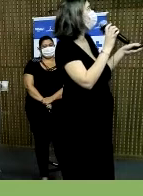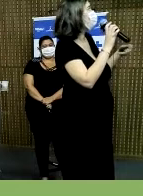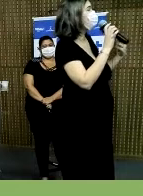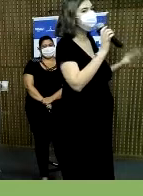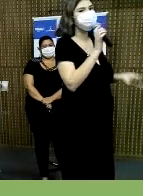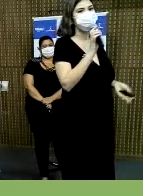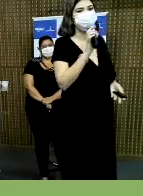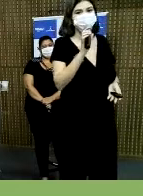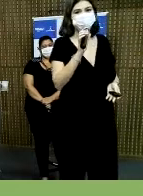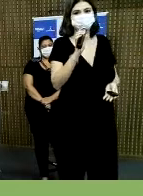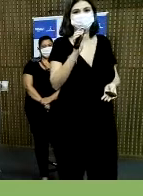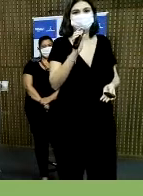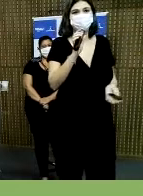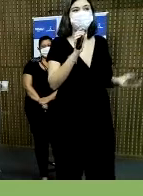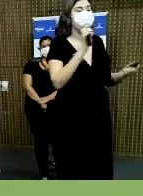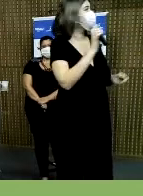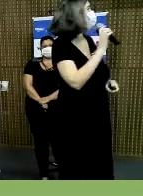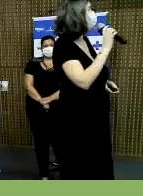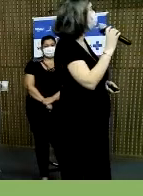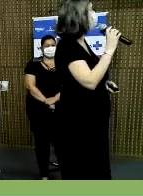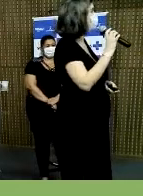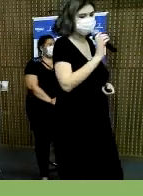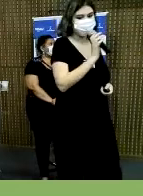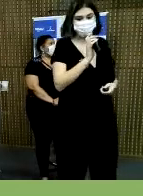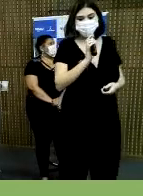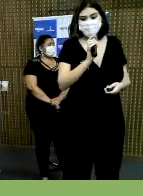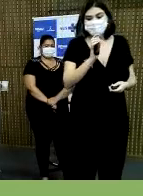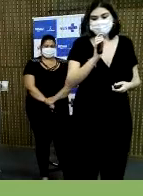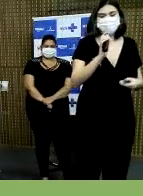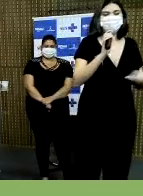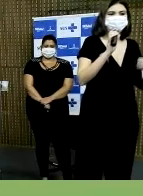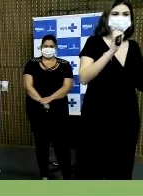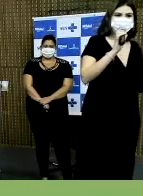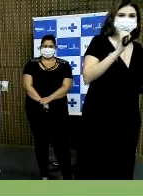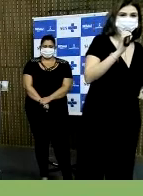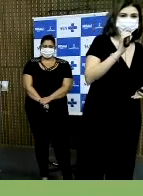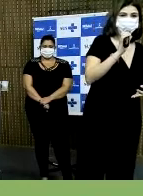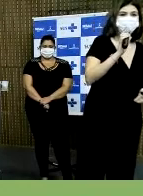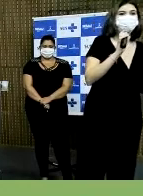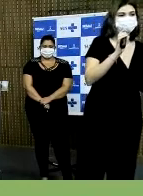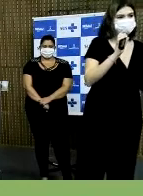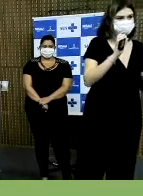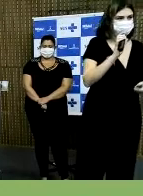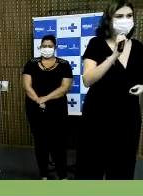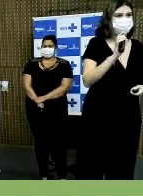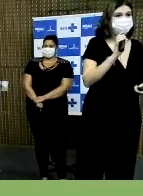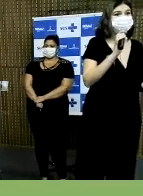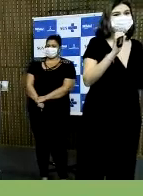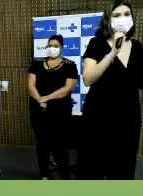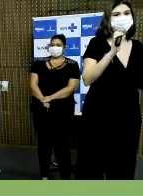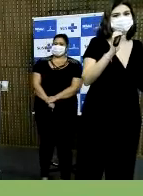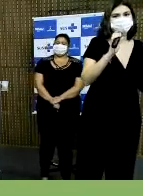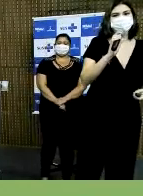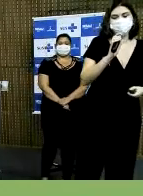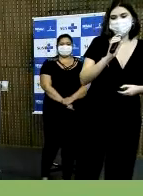que já teve um índice de 77% só no primeiro semestre. E as gestantes de alto risco, todas foram acompanhadas